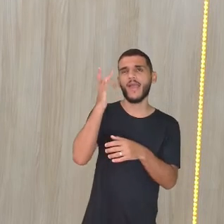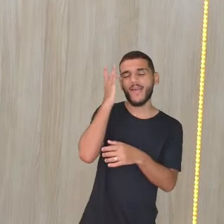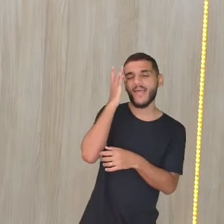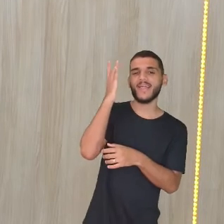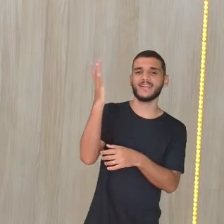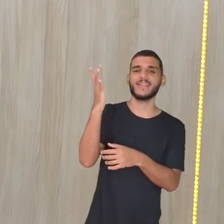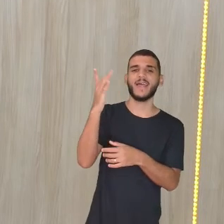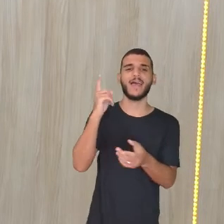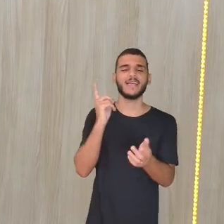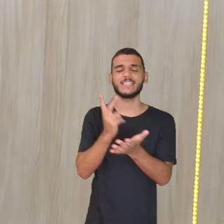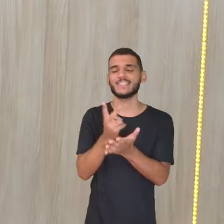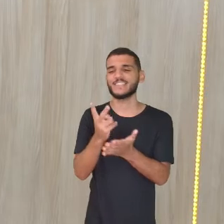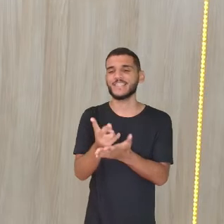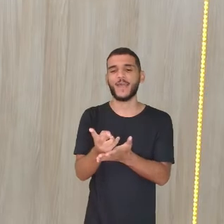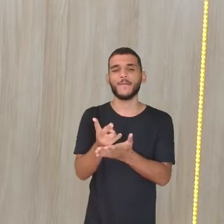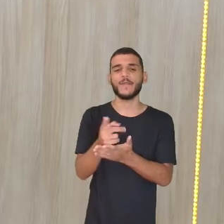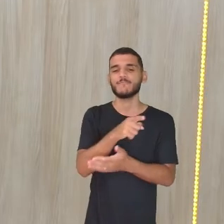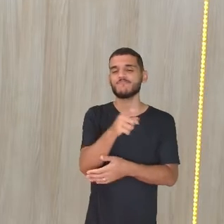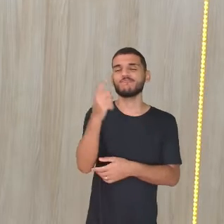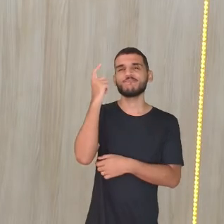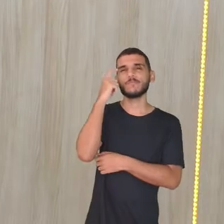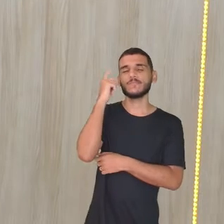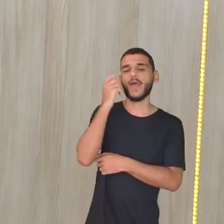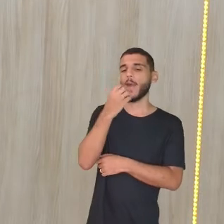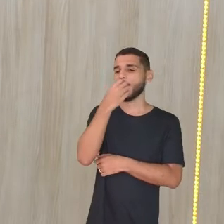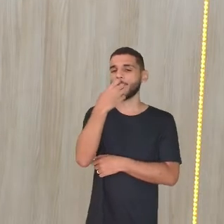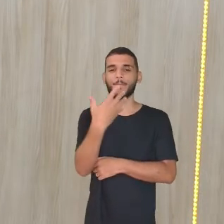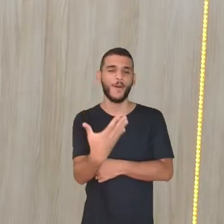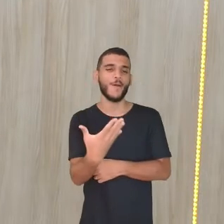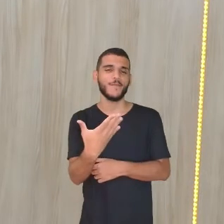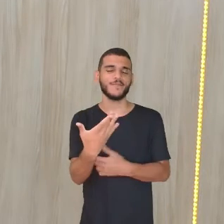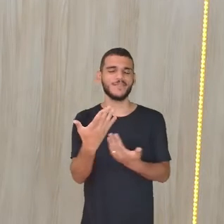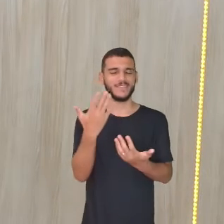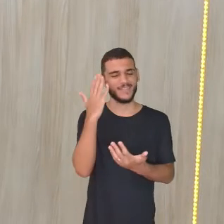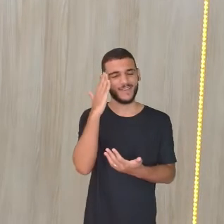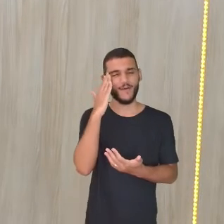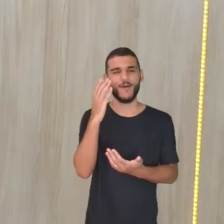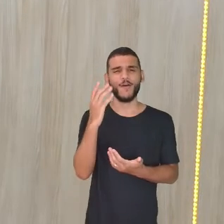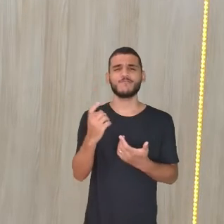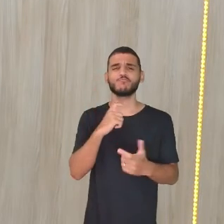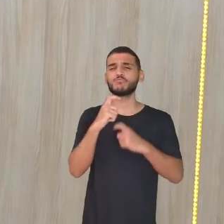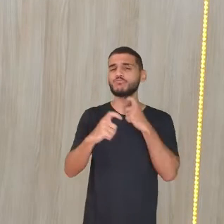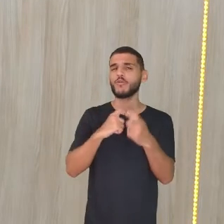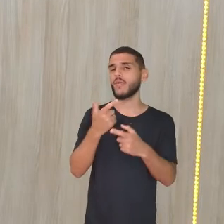darem bem. Então, não tenham dúvida disso, tá? Mesmo